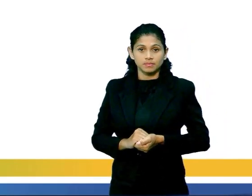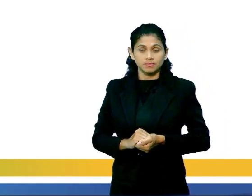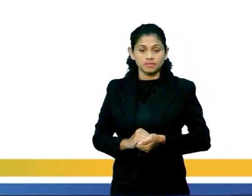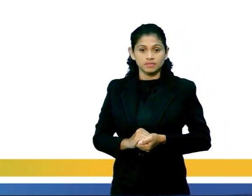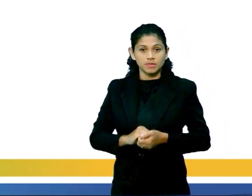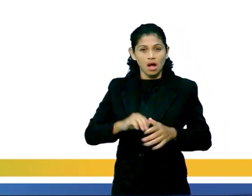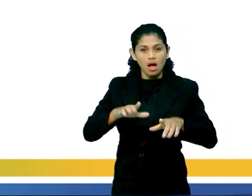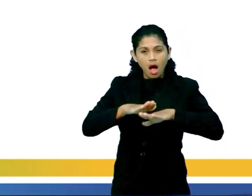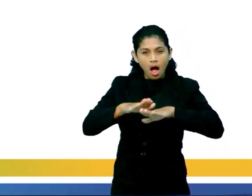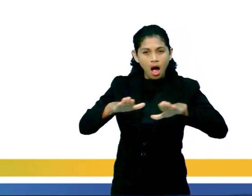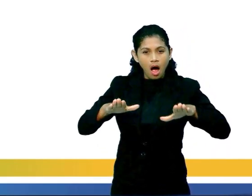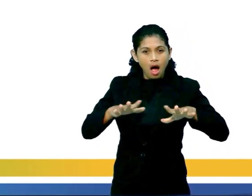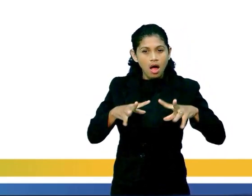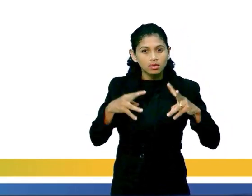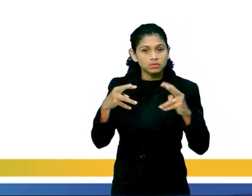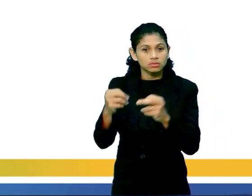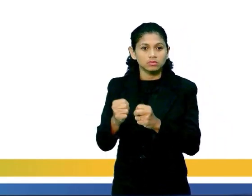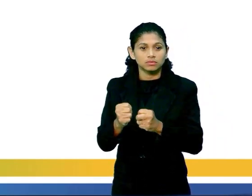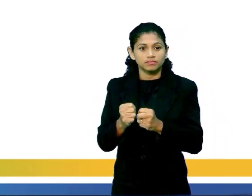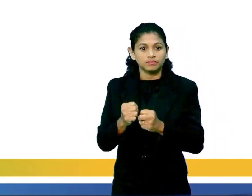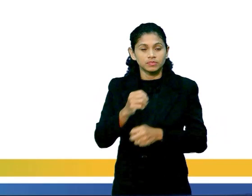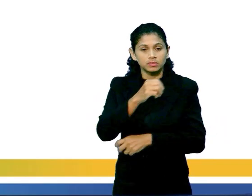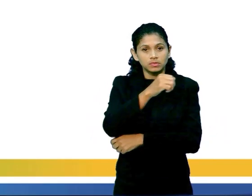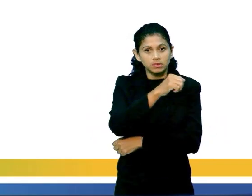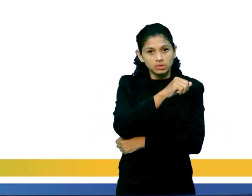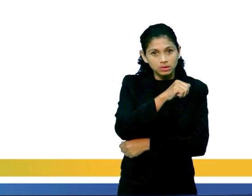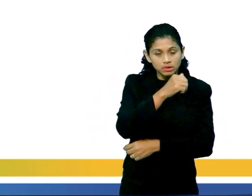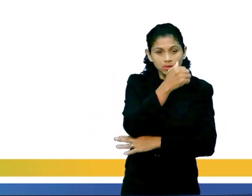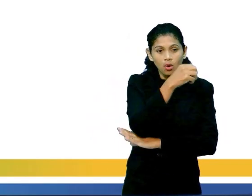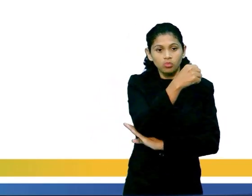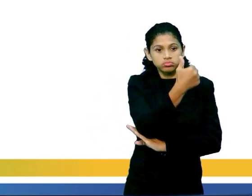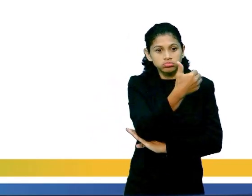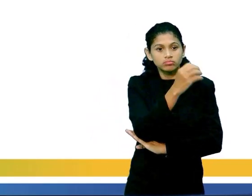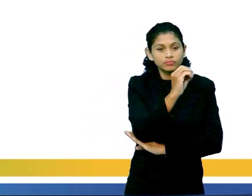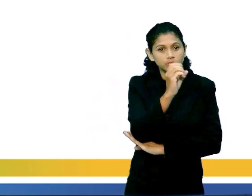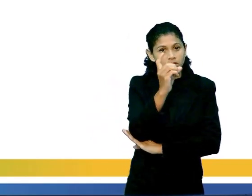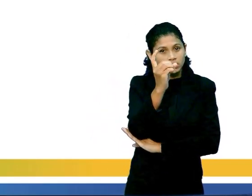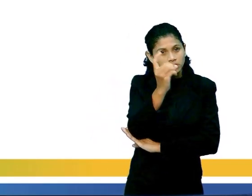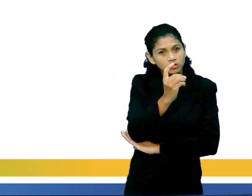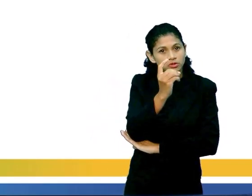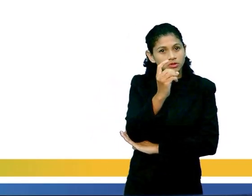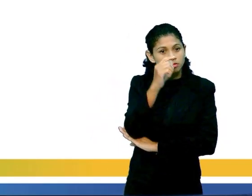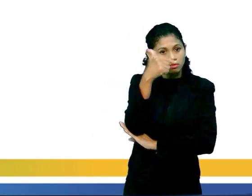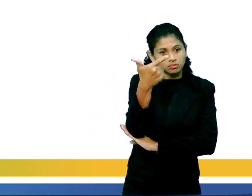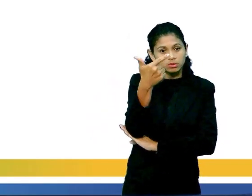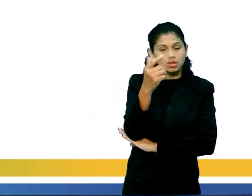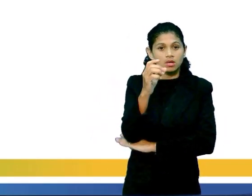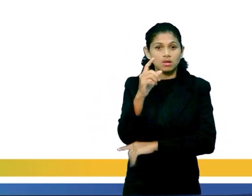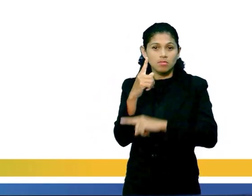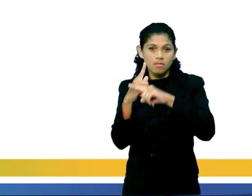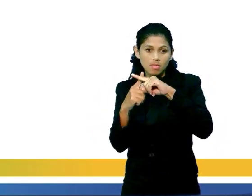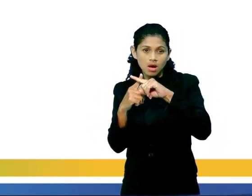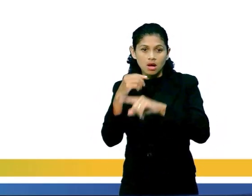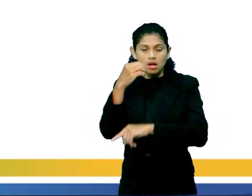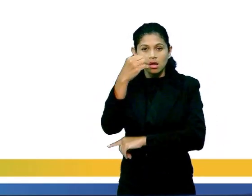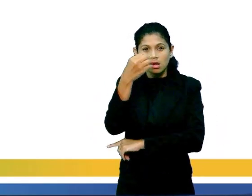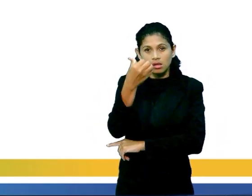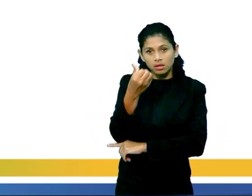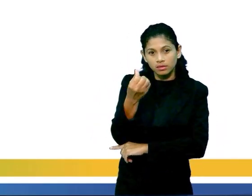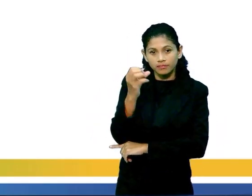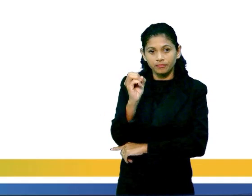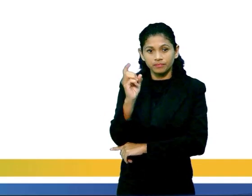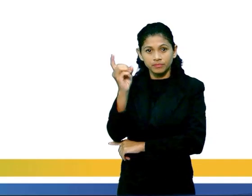10x quadrados mais 60x foi a área da região retangular que nós encontramos, menos o